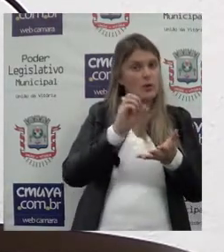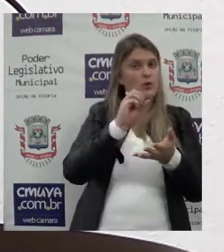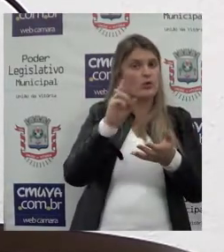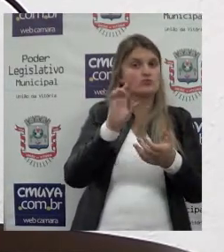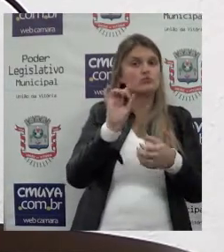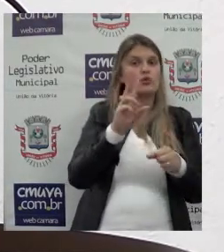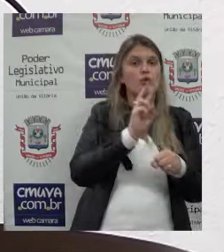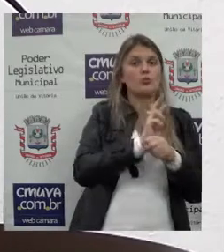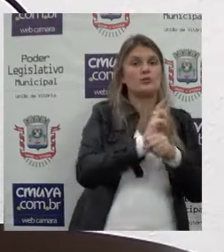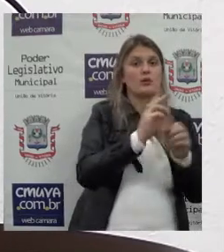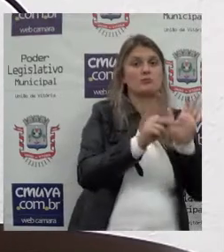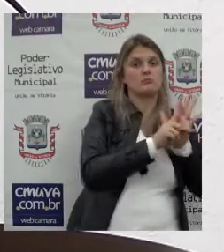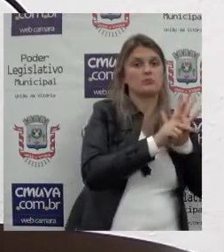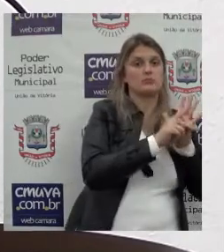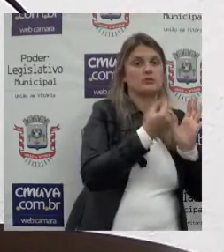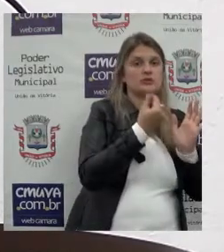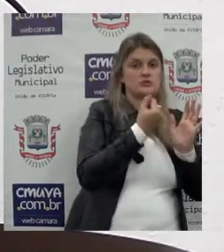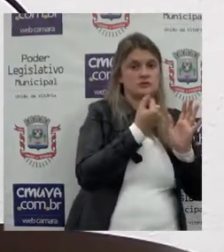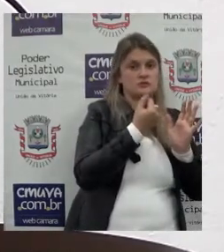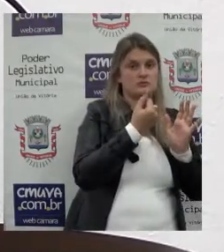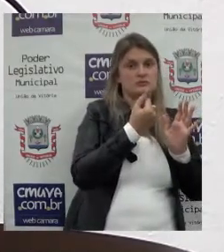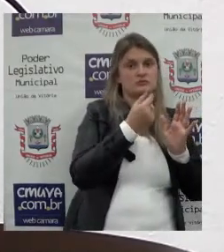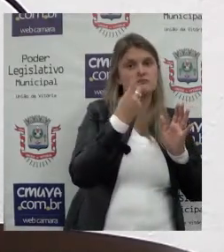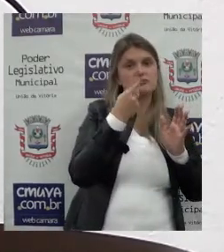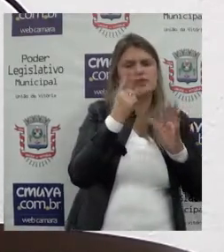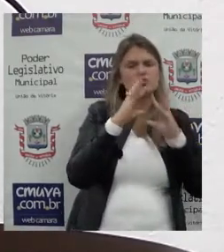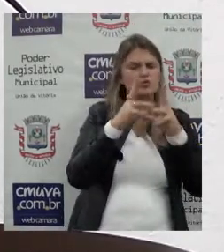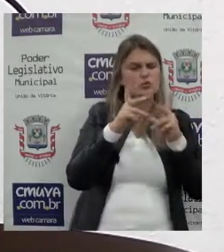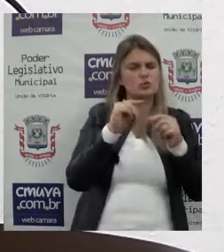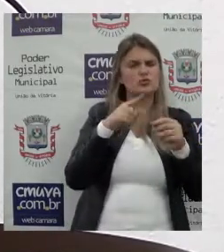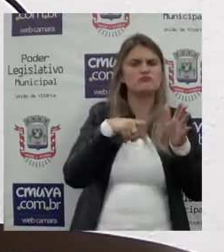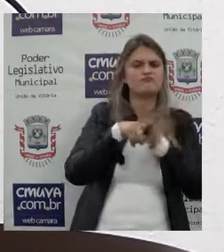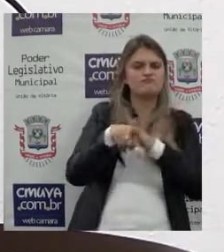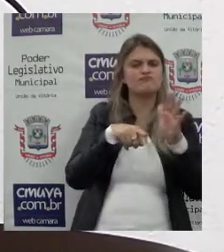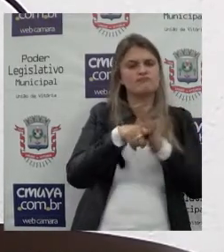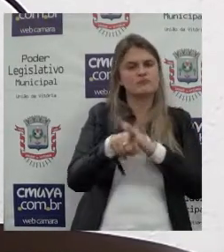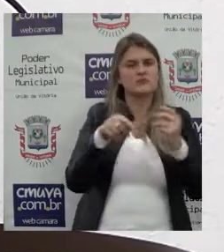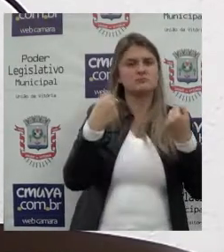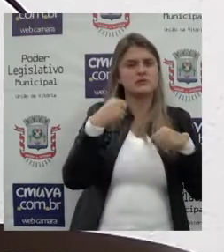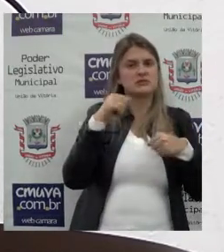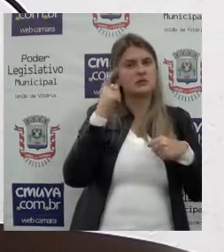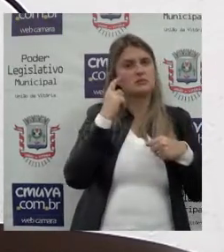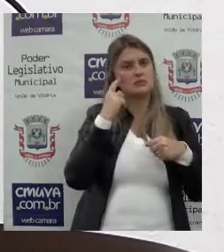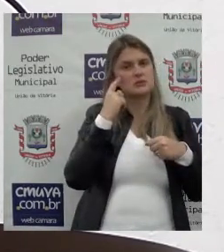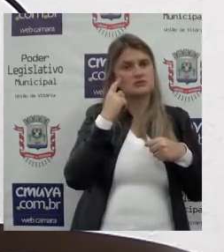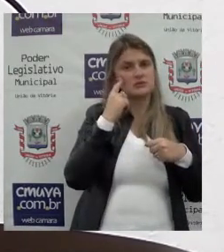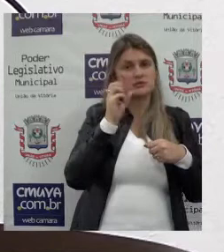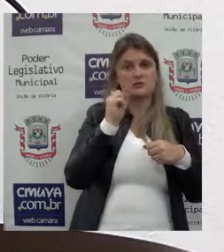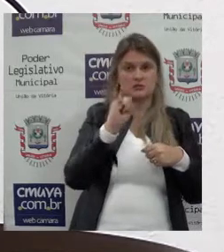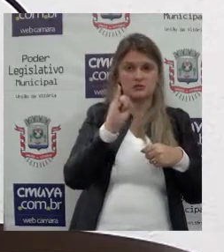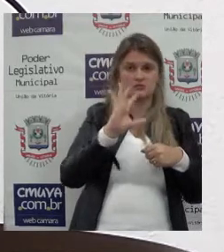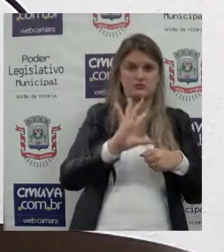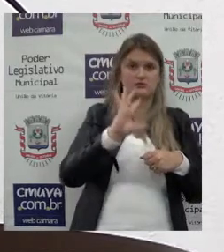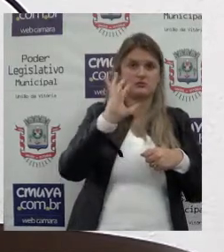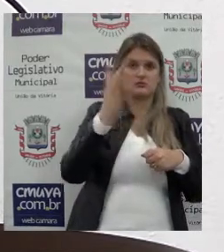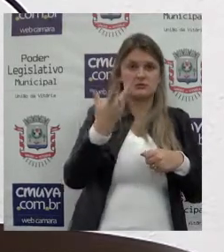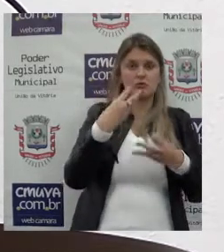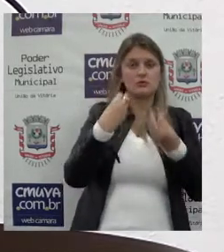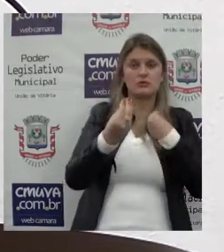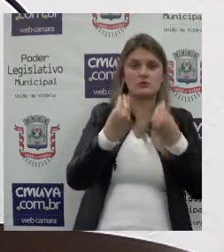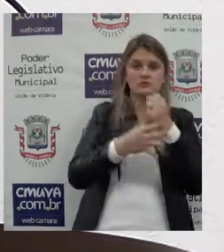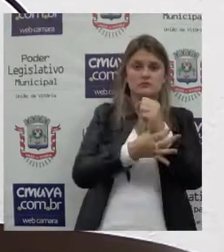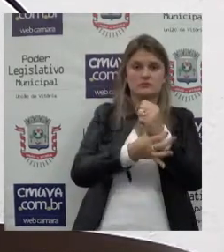realmente combater o crime ou querem apenas proteger o patrimônio deles? Então, é tudo questionamentos que devem ser